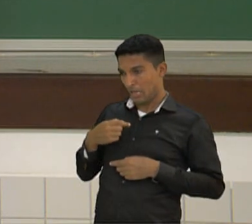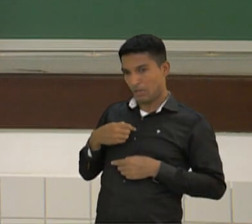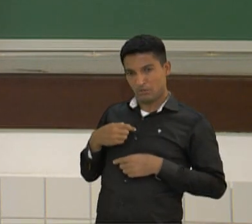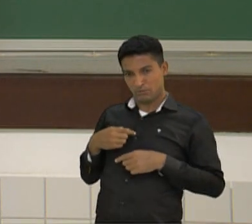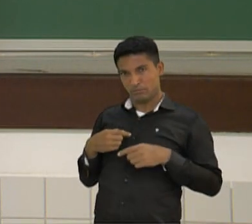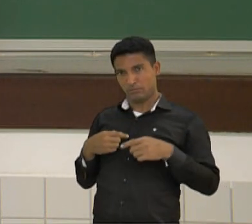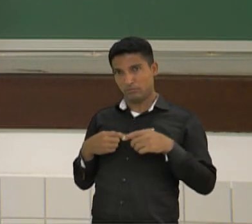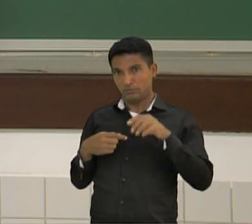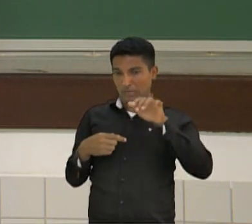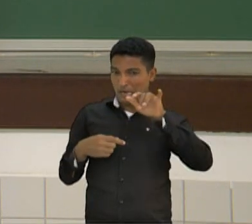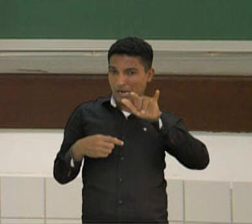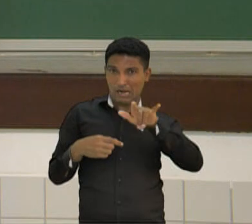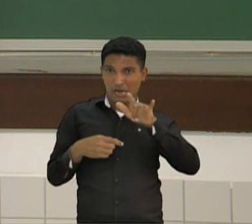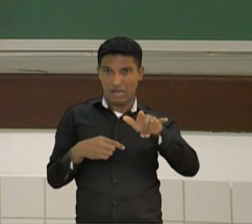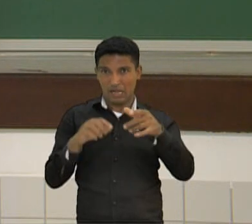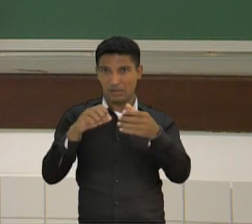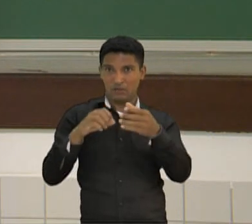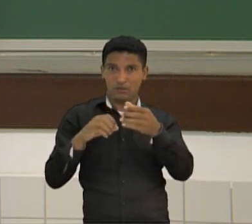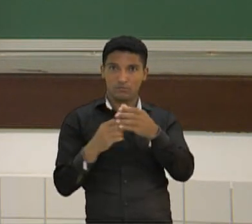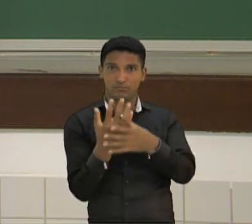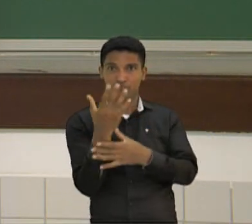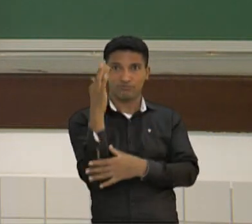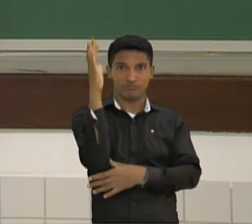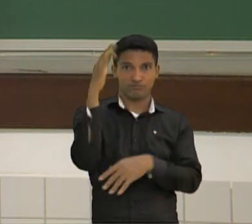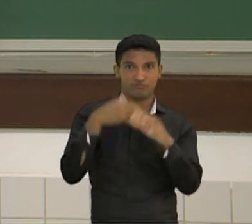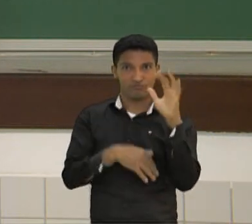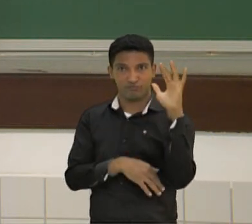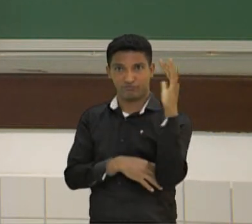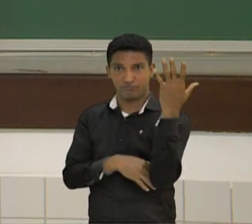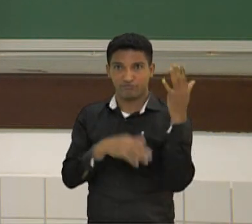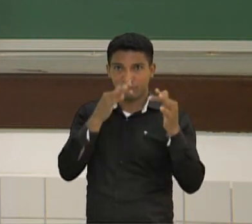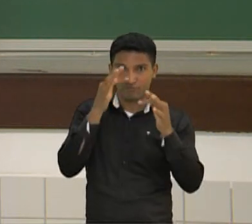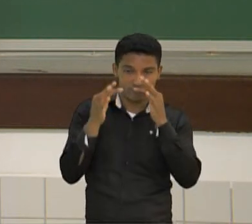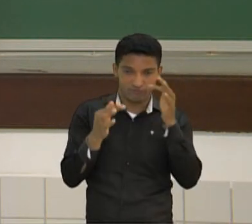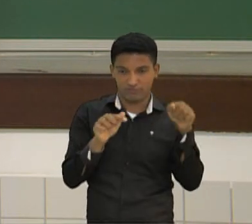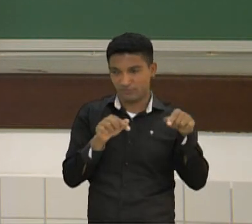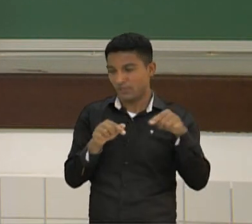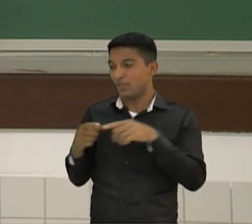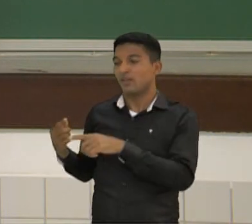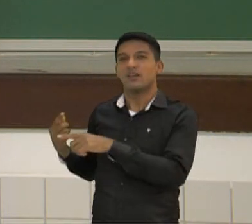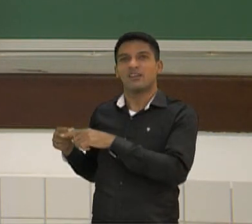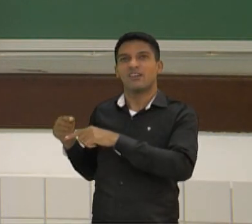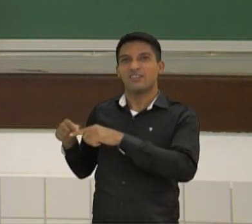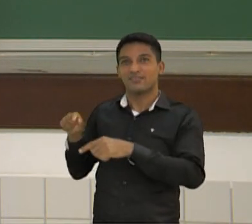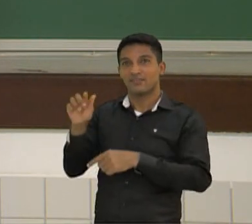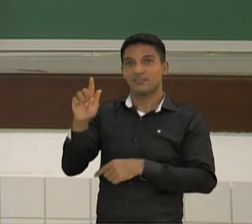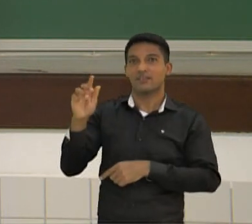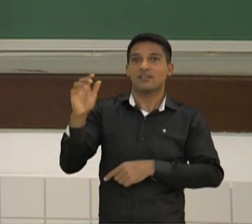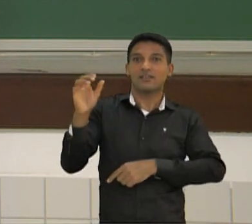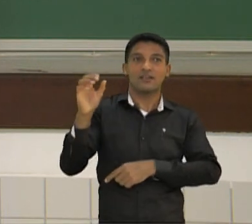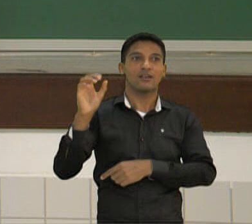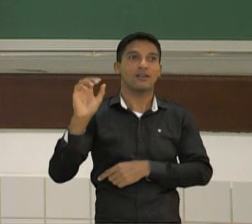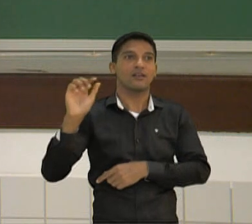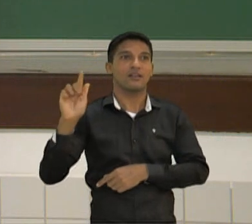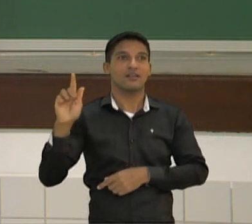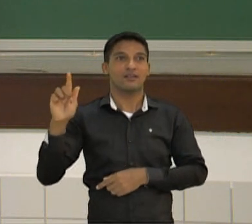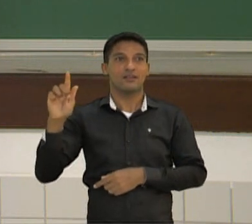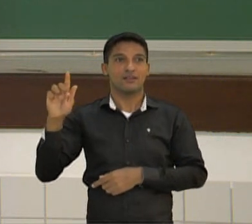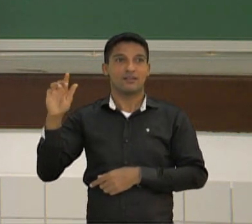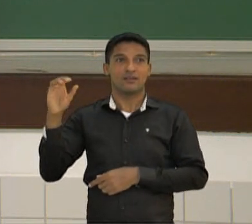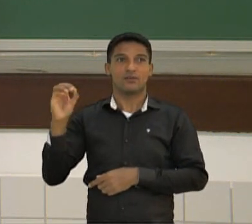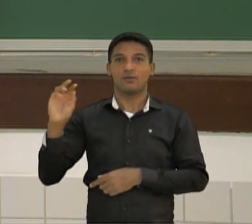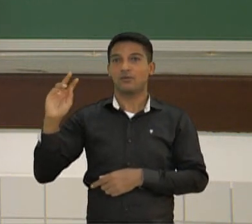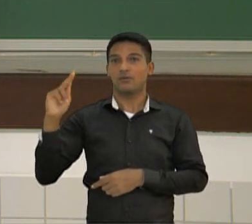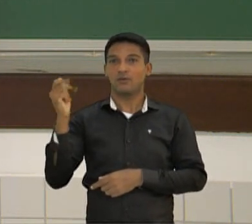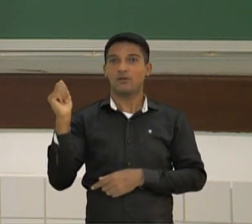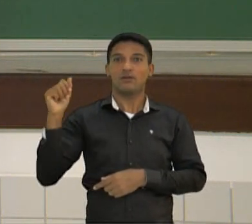Android 16 deixou para o Gohan antes do Gohan vencer o céu naquela batalha excepcional de Dragon Ball. E a mesma mensagem que eu quero